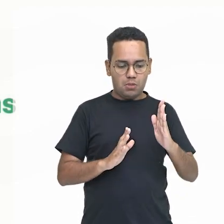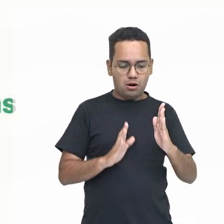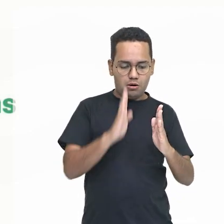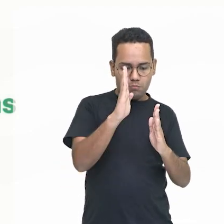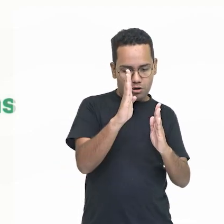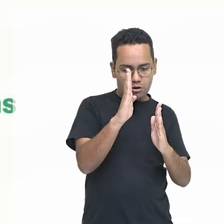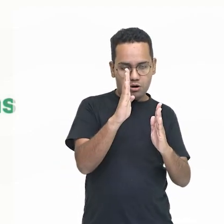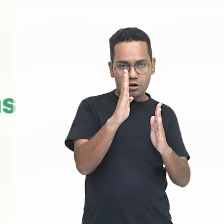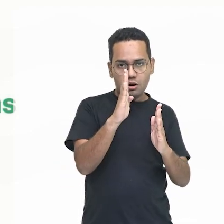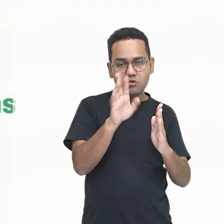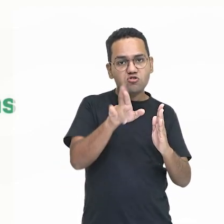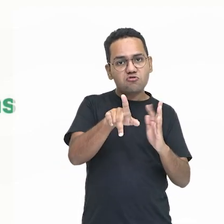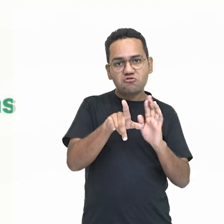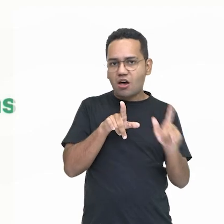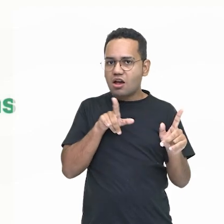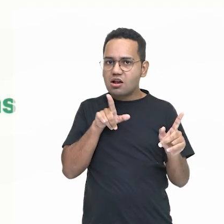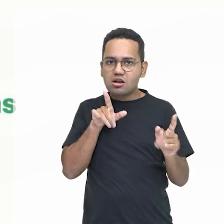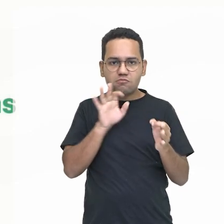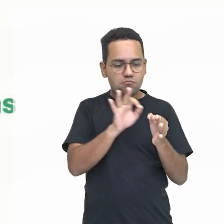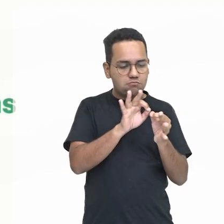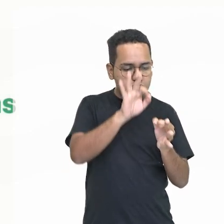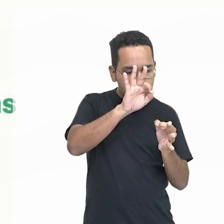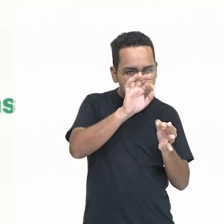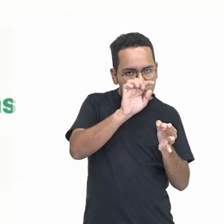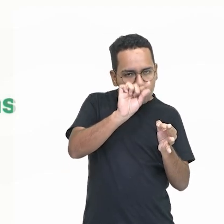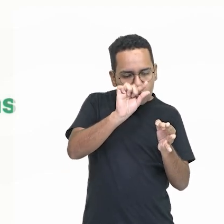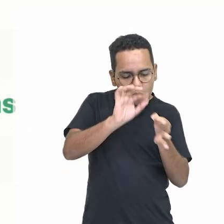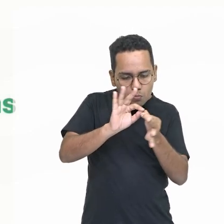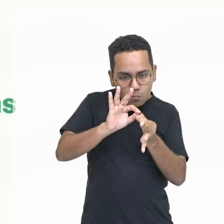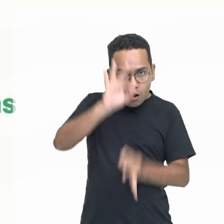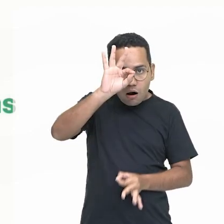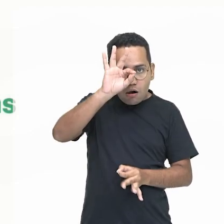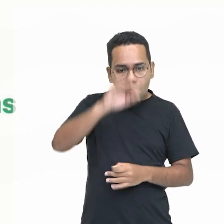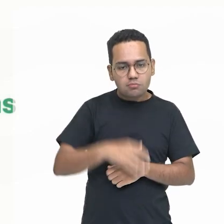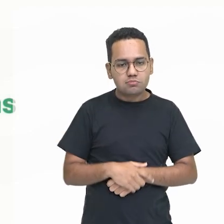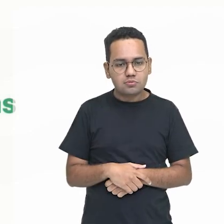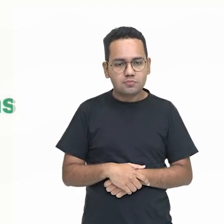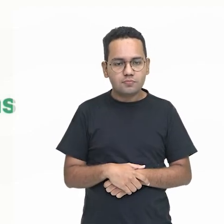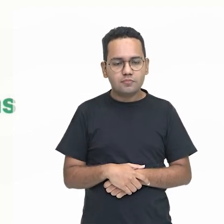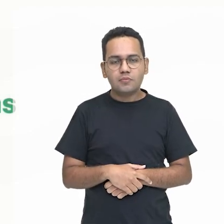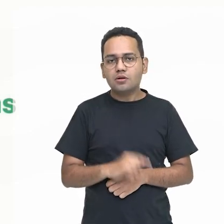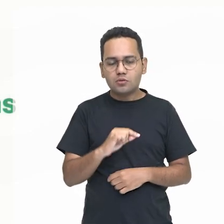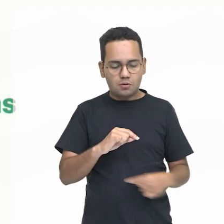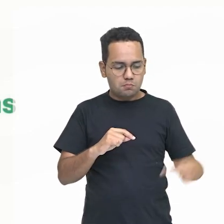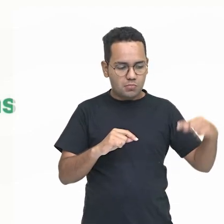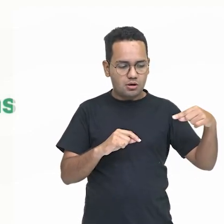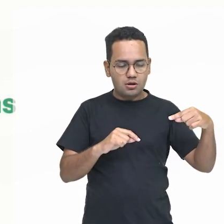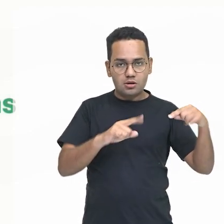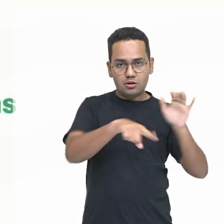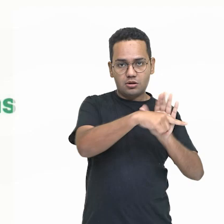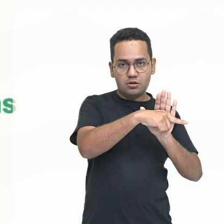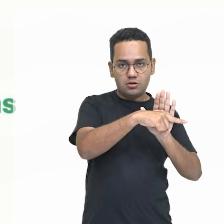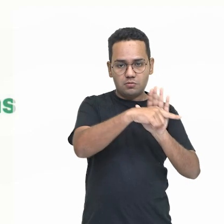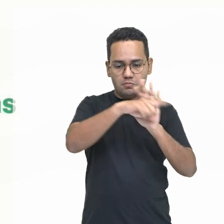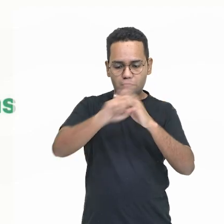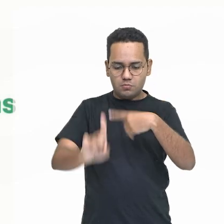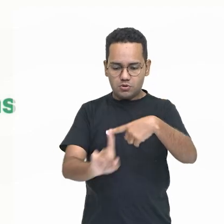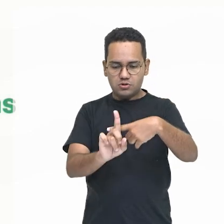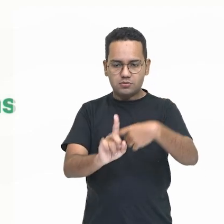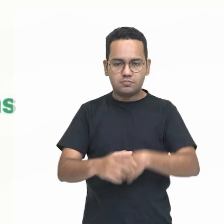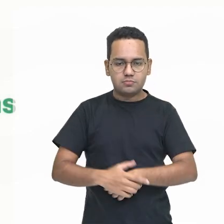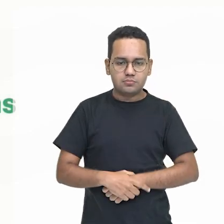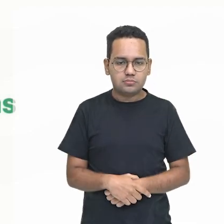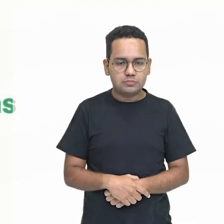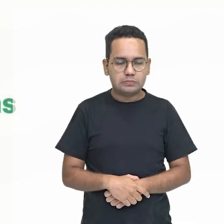de tamanhos diferentes, como nós temos aqui, ó. Aí eu tenho um polo negativo e o polo